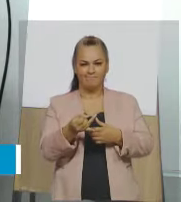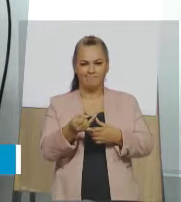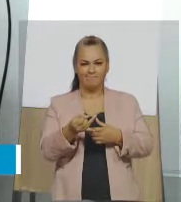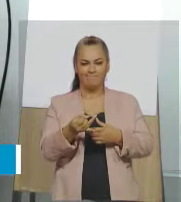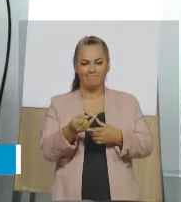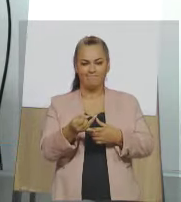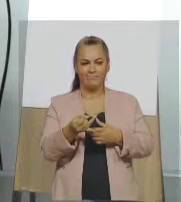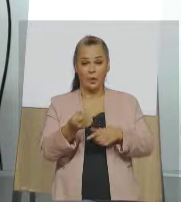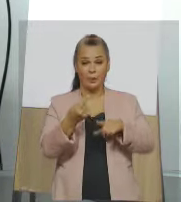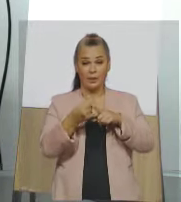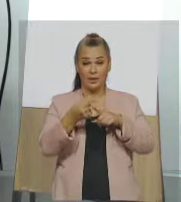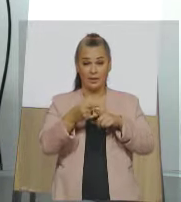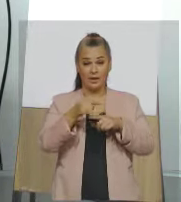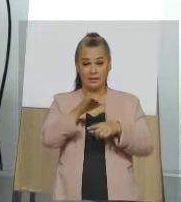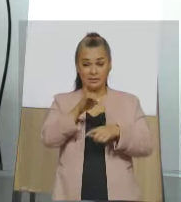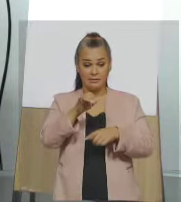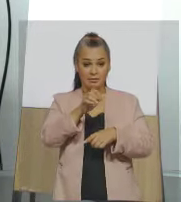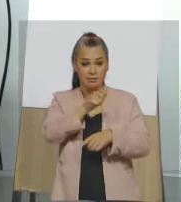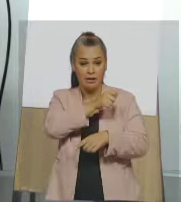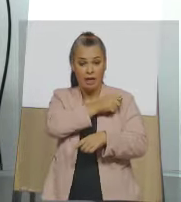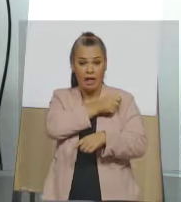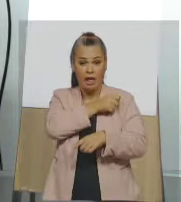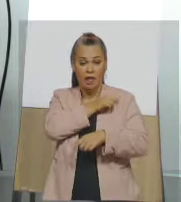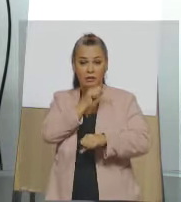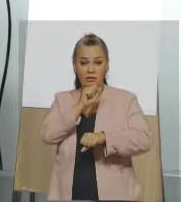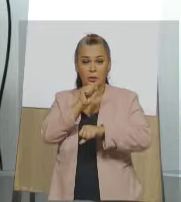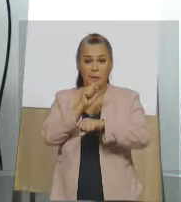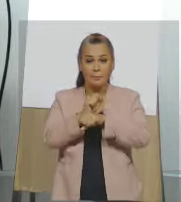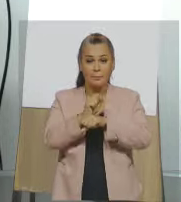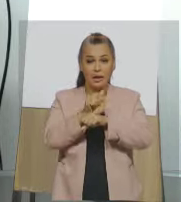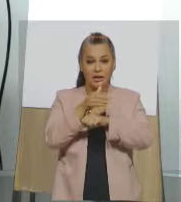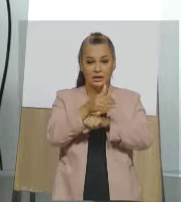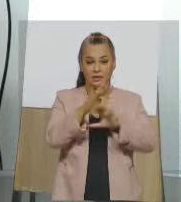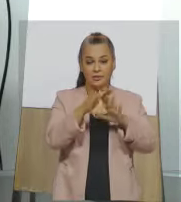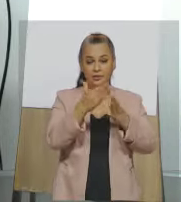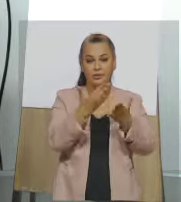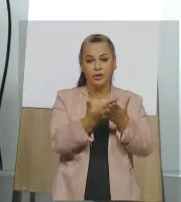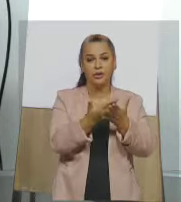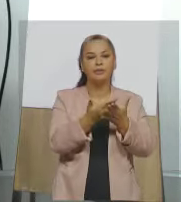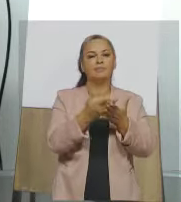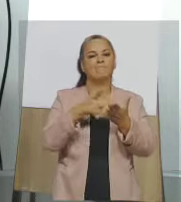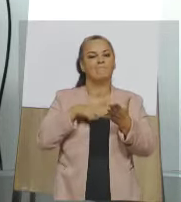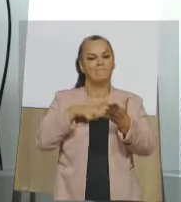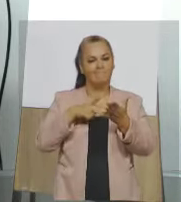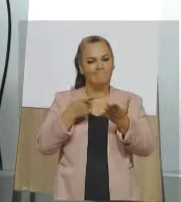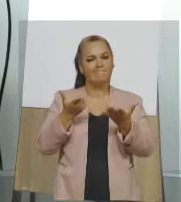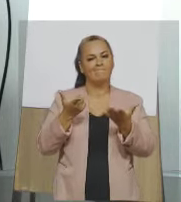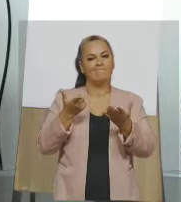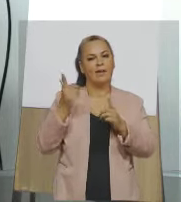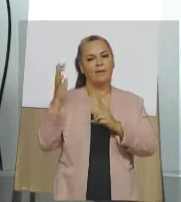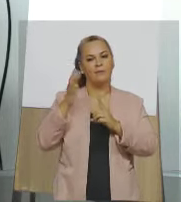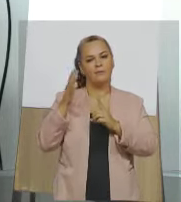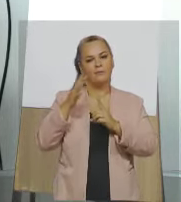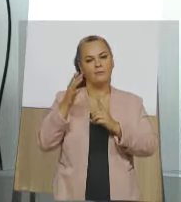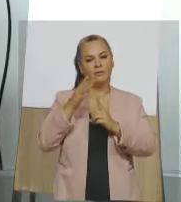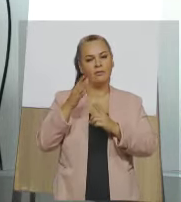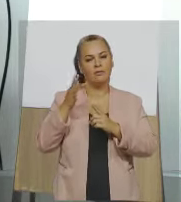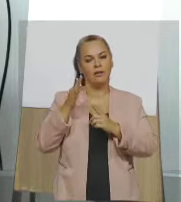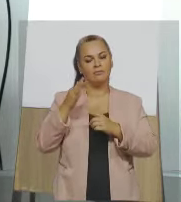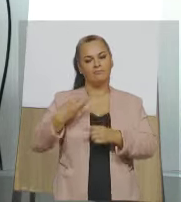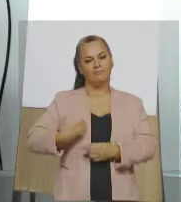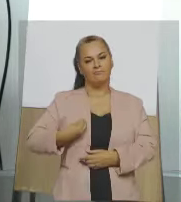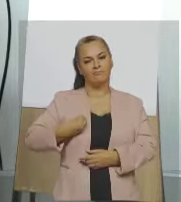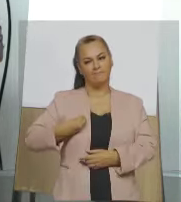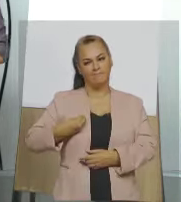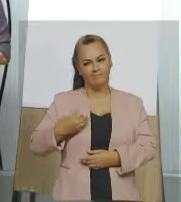vida, vai influenciar o resto da sua vida. Então, é extremamente importante você continuar